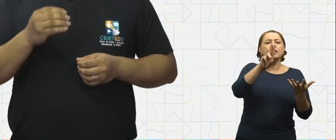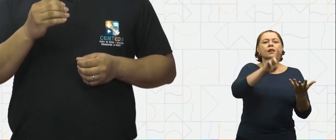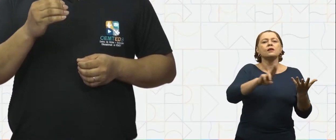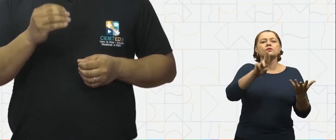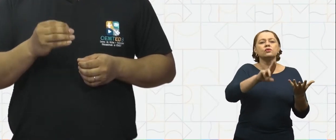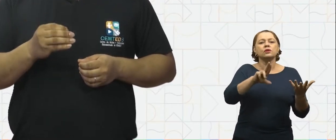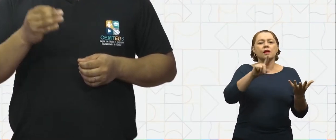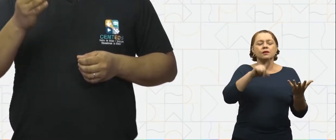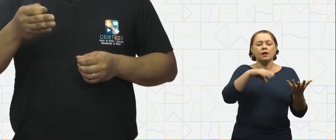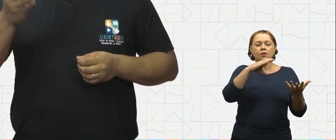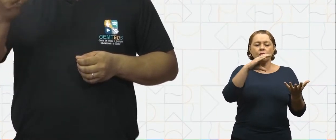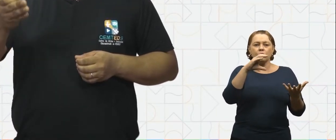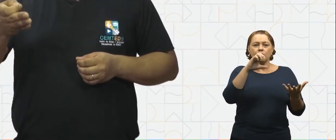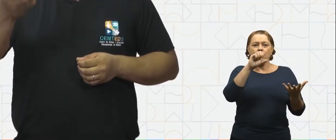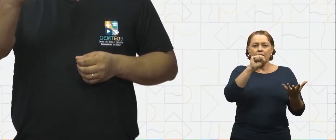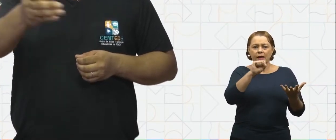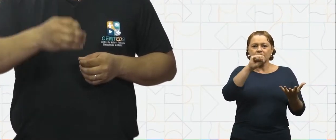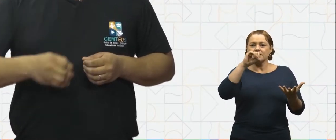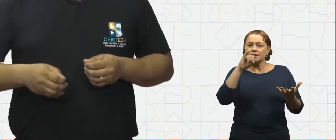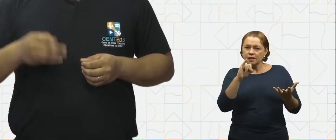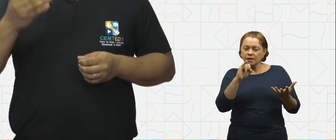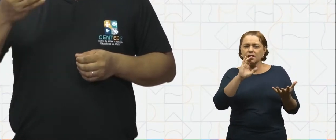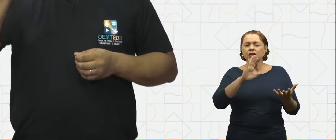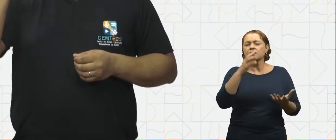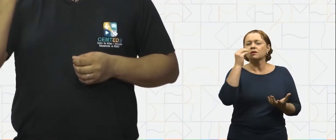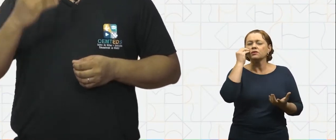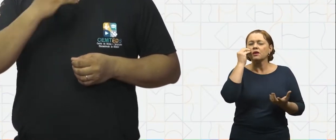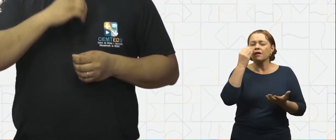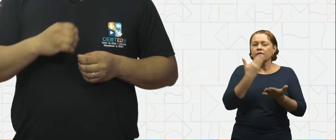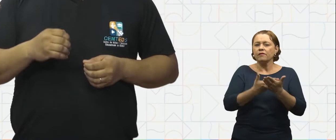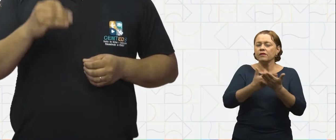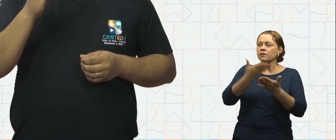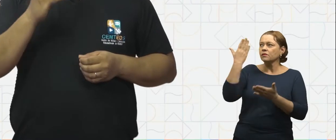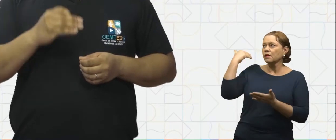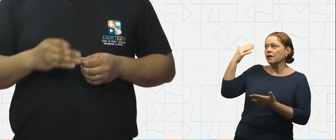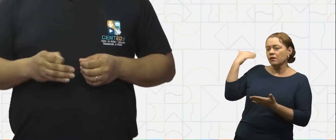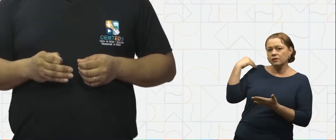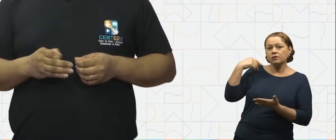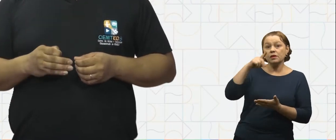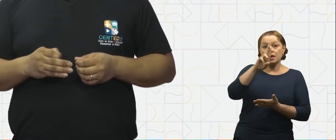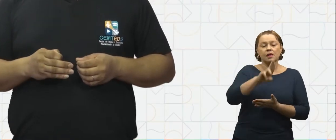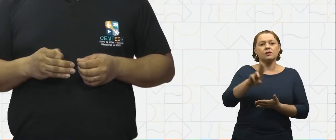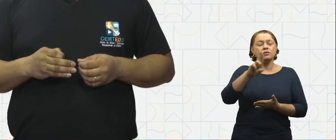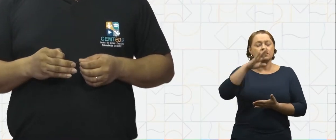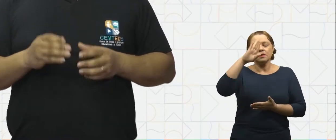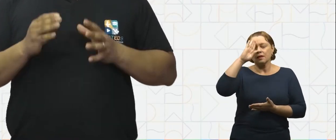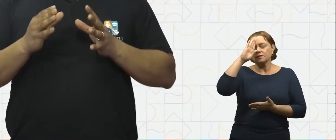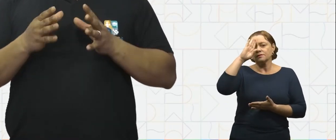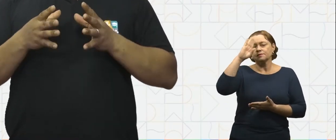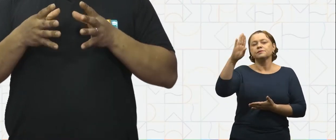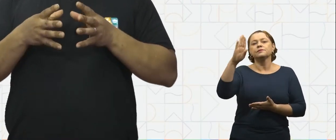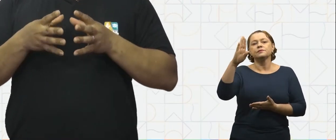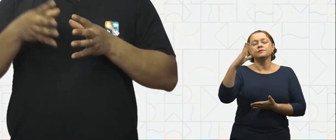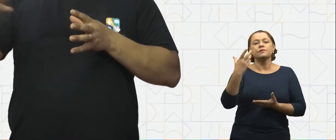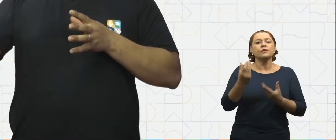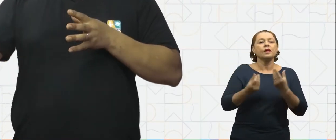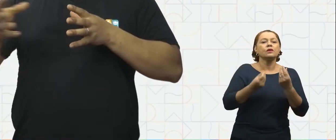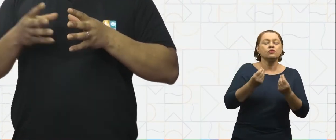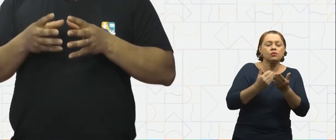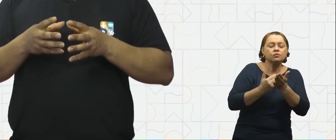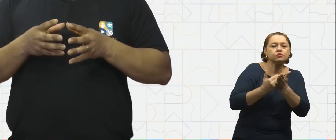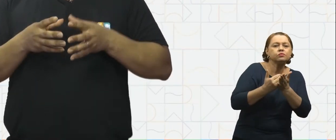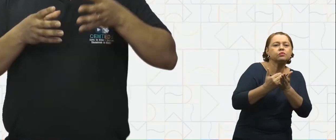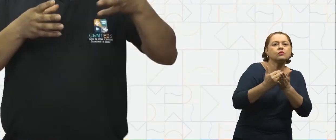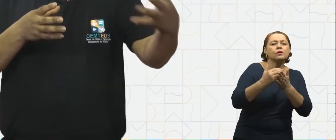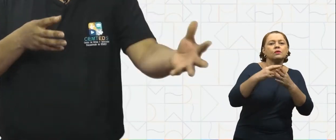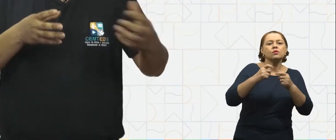Unidades, o sistema SI, que já foi vista na aula anterior, e a sua unidade principal, de onde parte todos